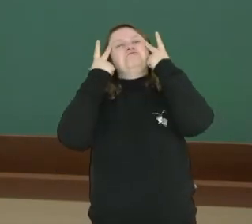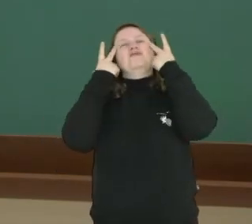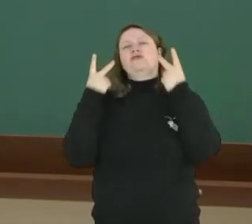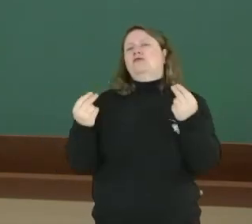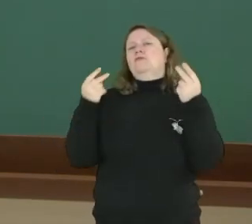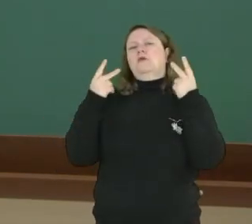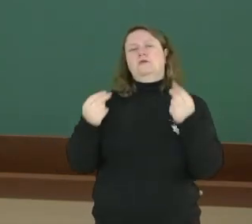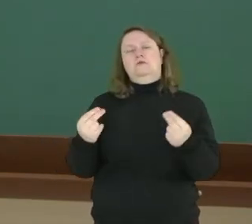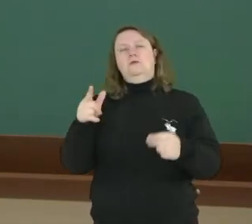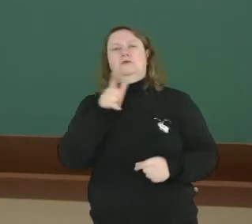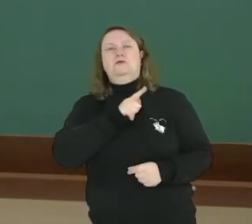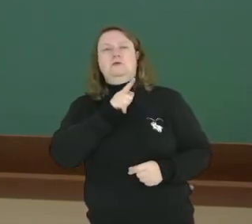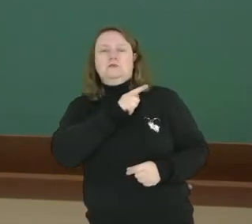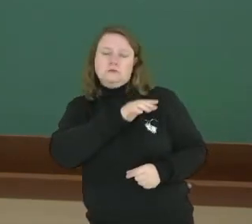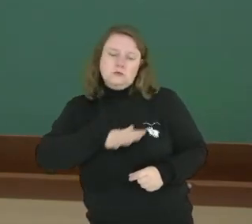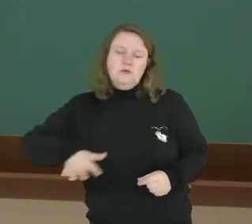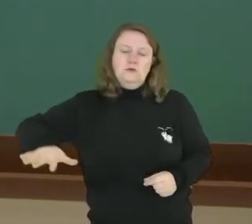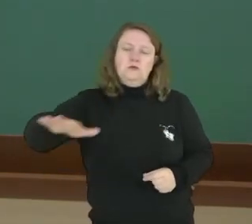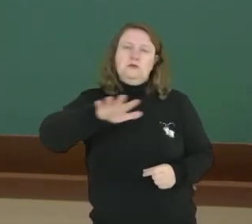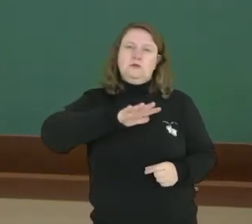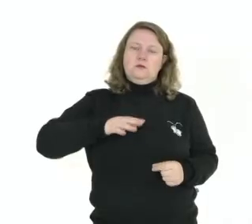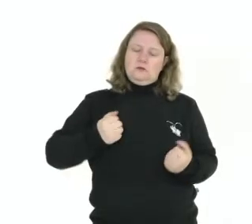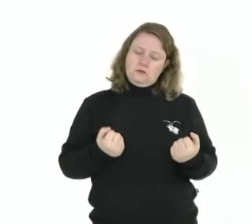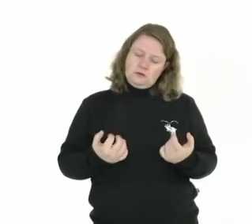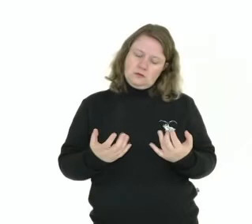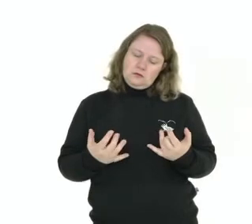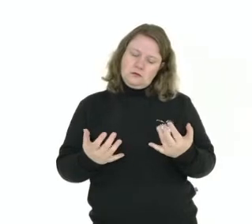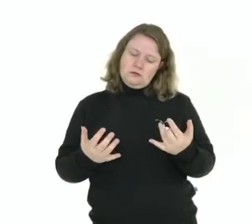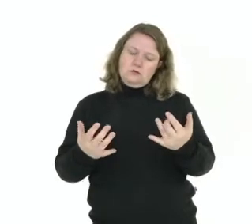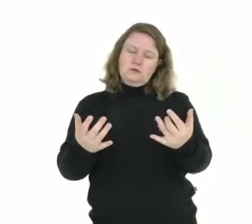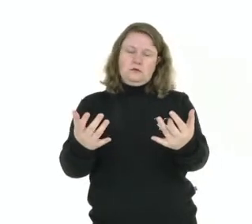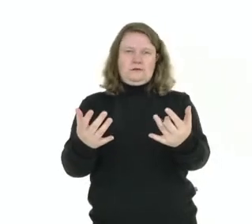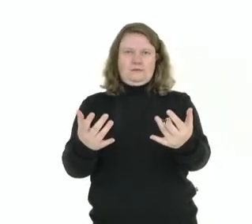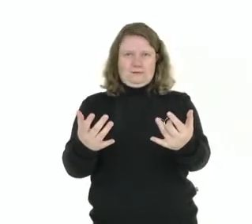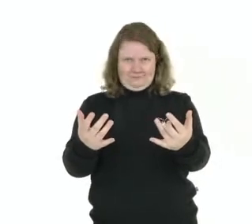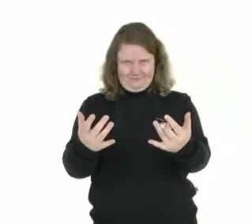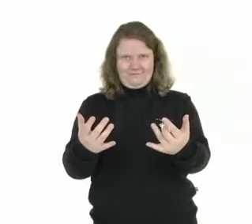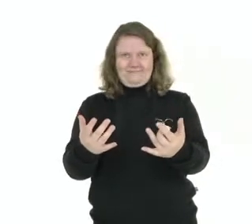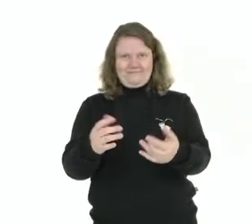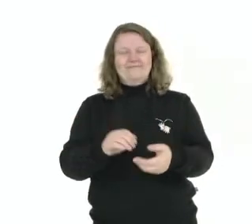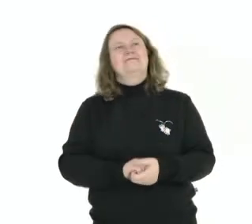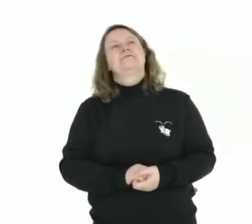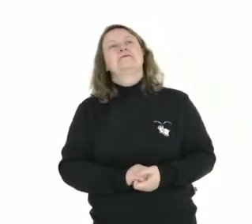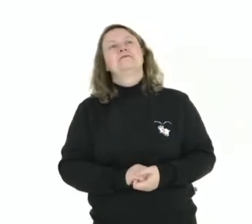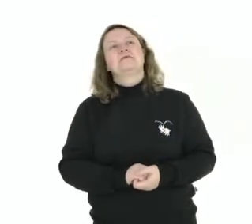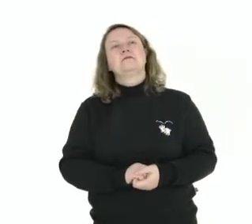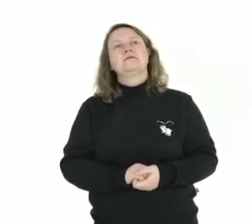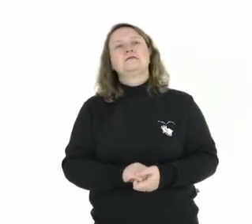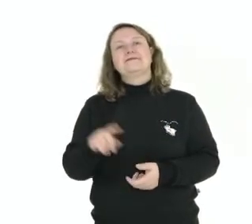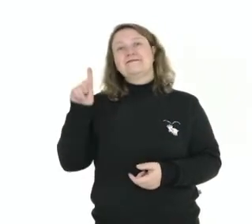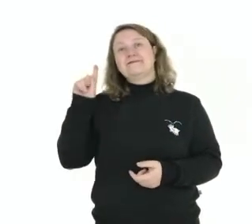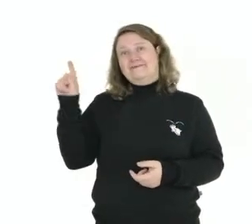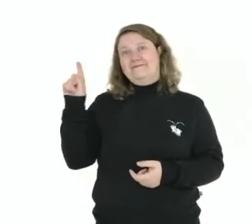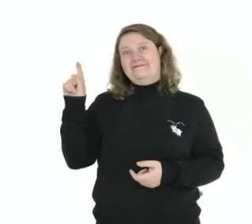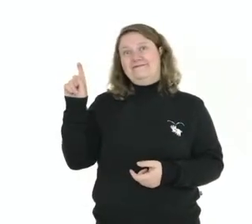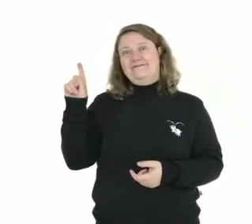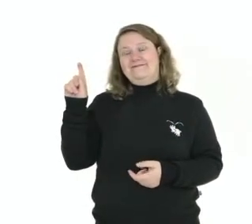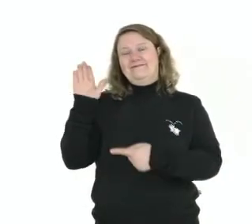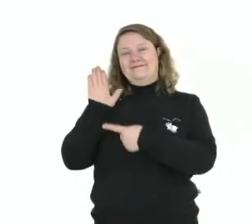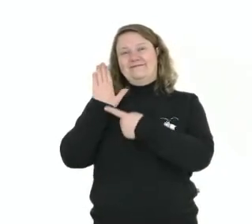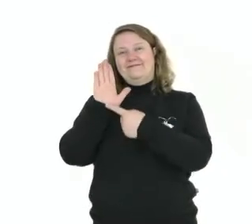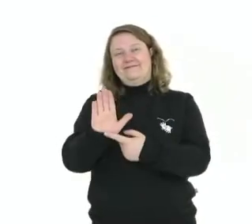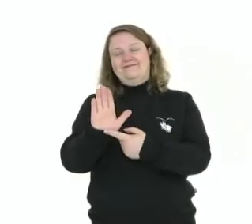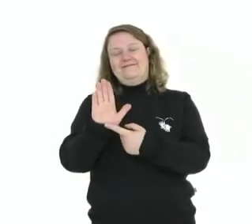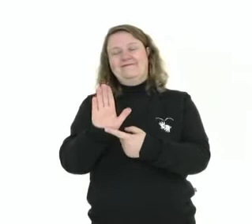vamos ter áreas planas com vegetação rasteira, certo? Então, a imagem traz para nós ali bem